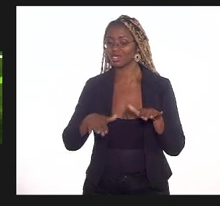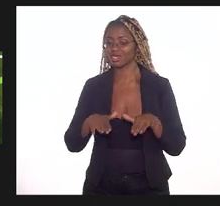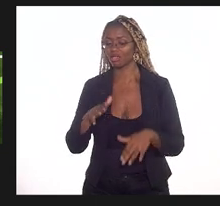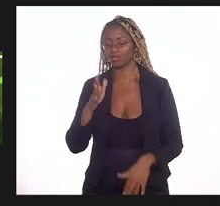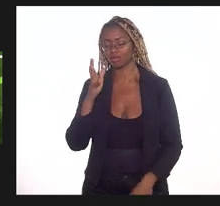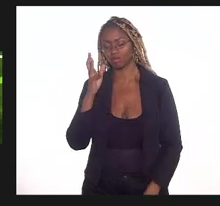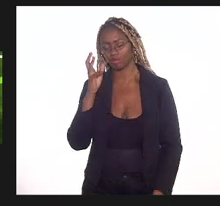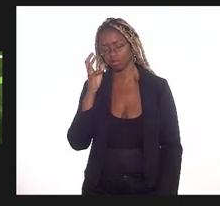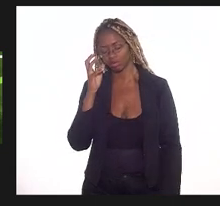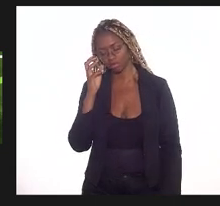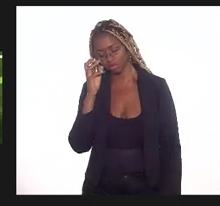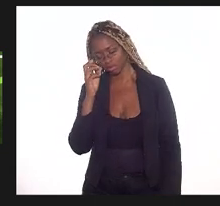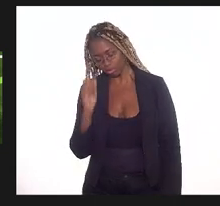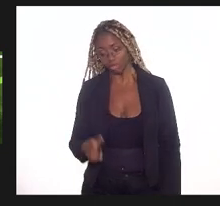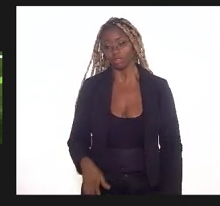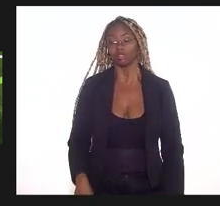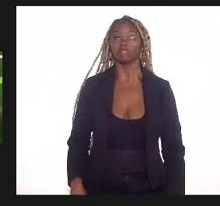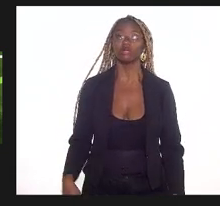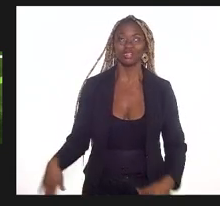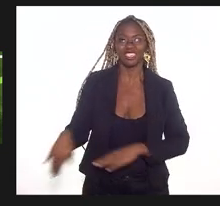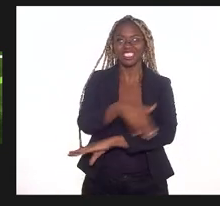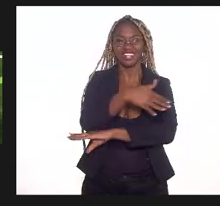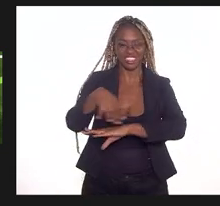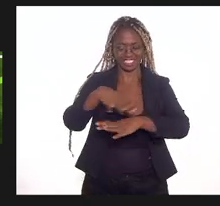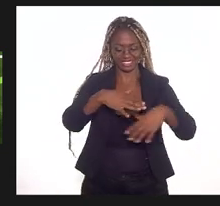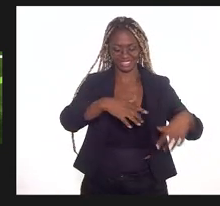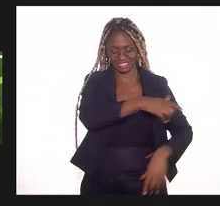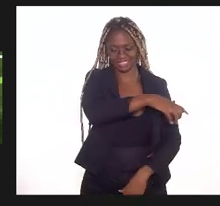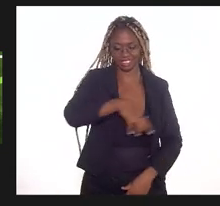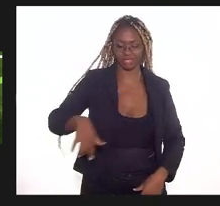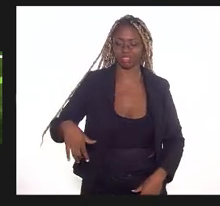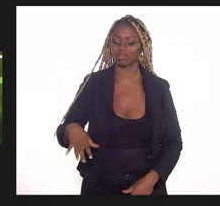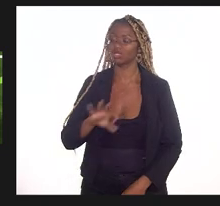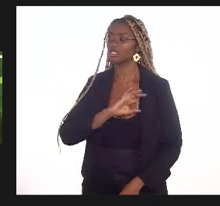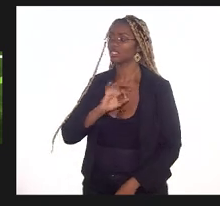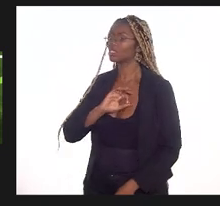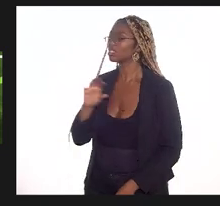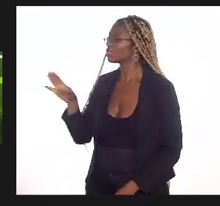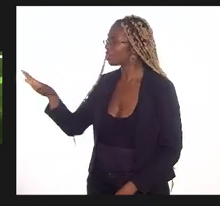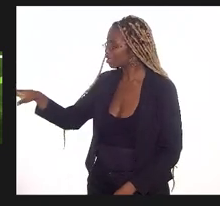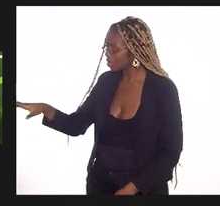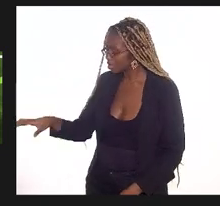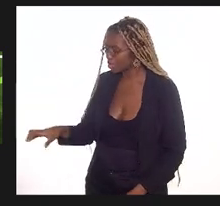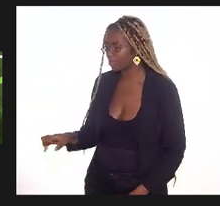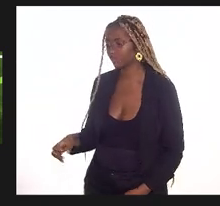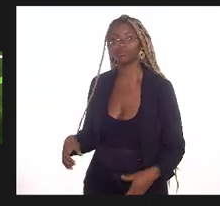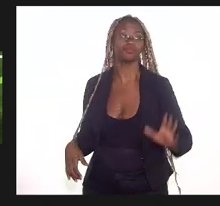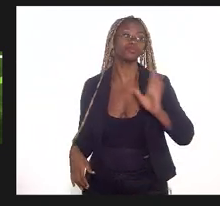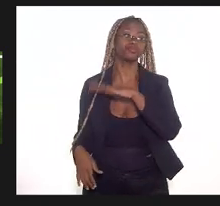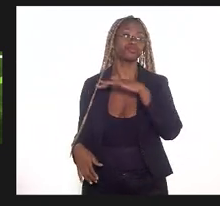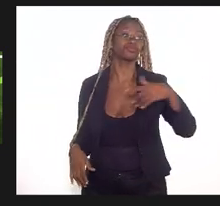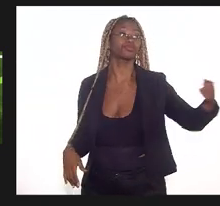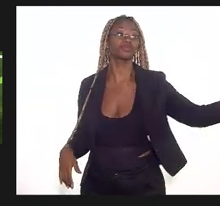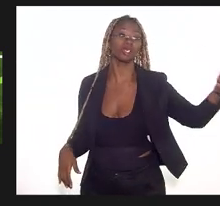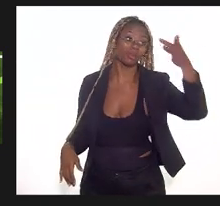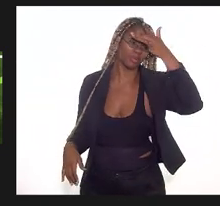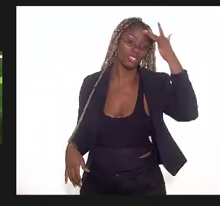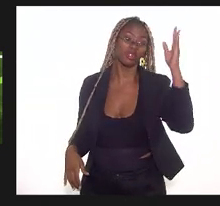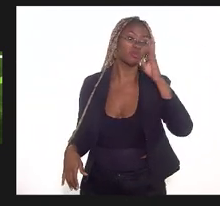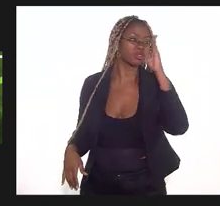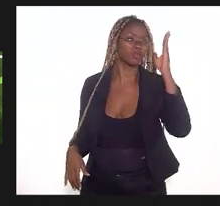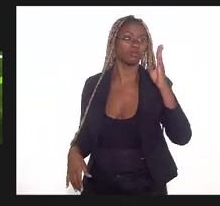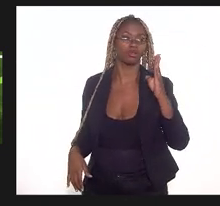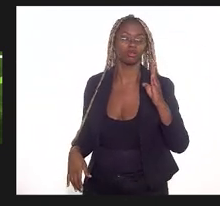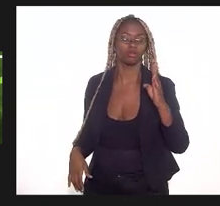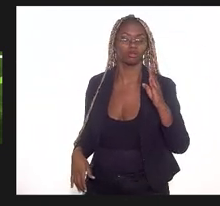dormia nos corredores da Alerj, e aí o segurança ia lá: Bruno, tem uma pessoa passando mal. Eu falei: não, não está